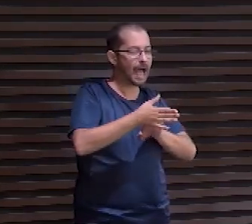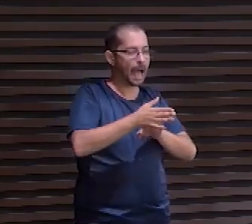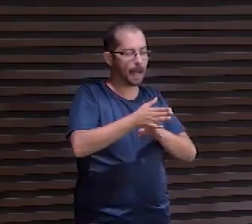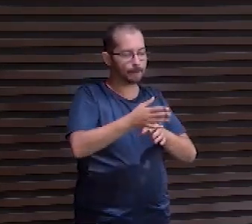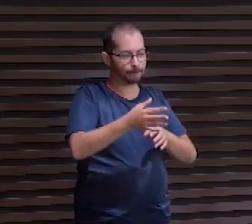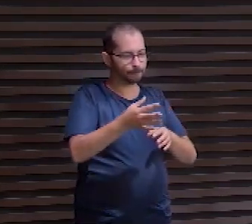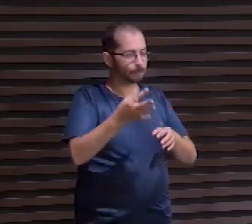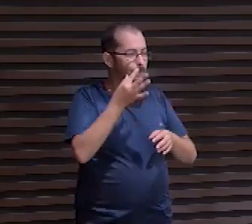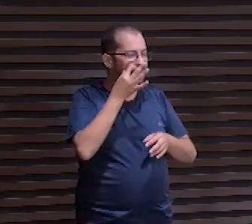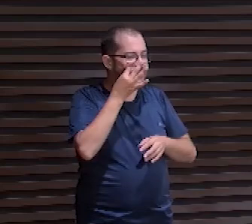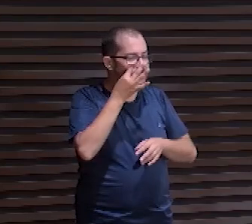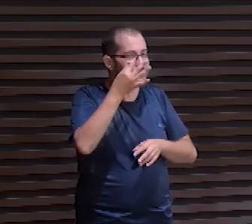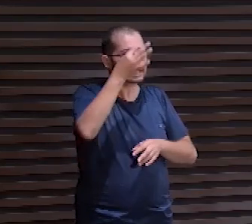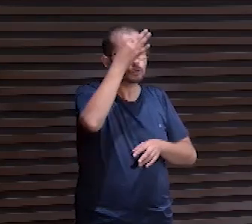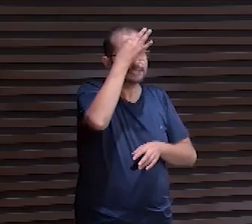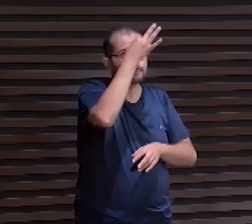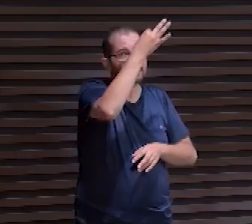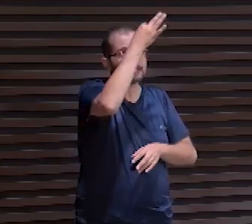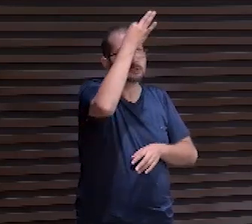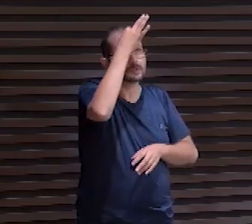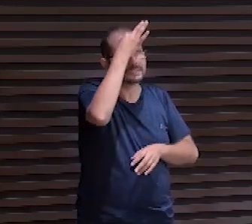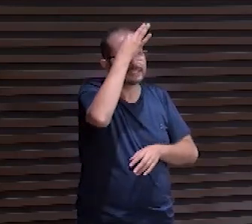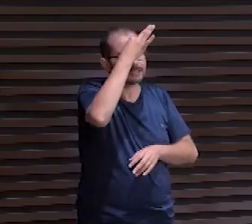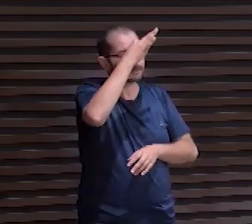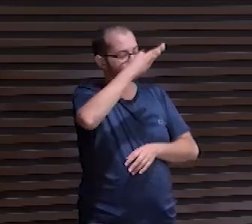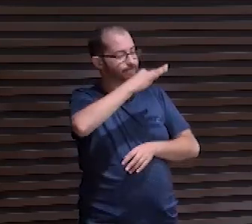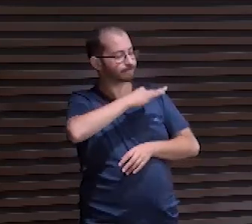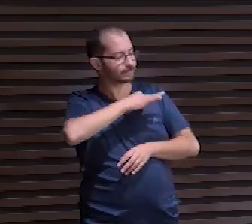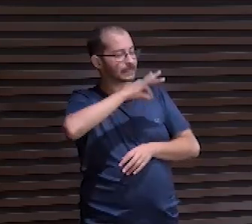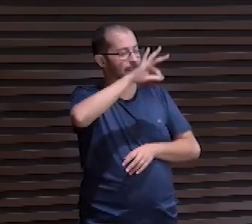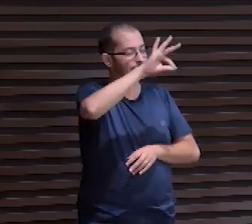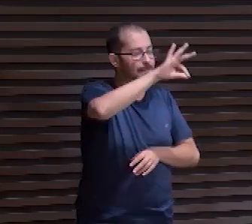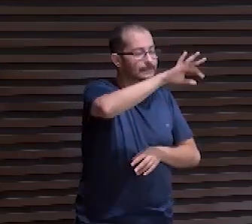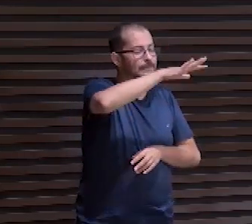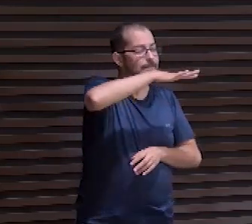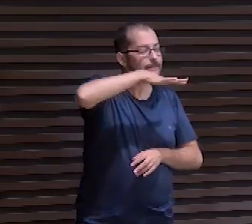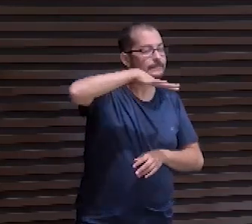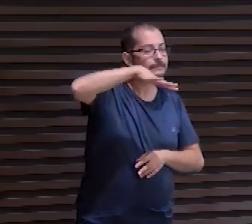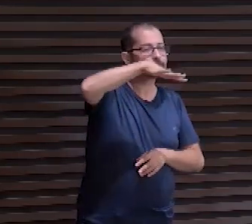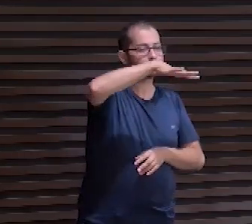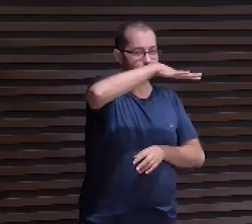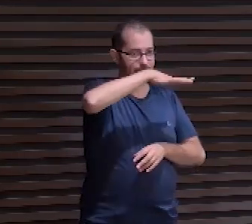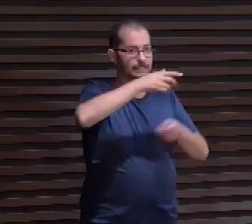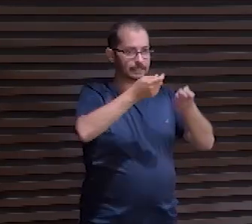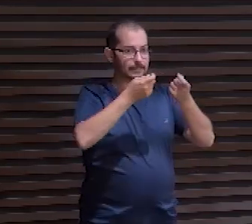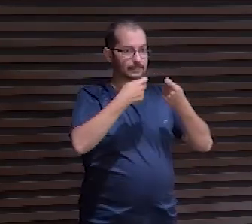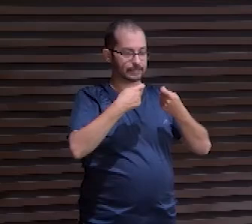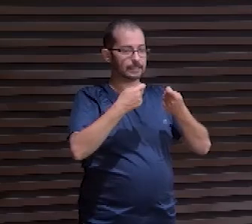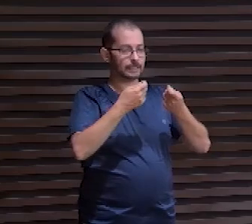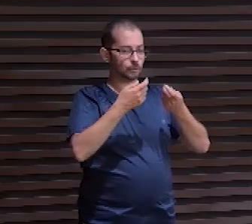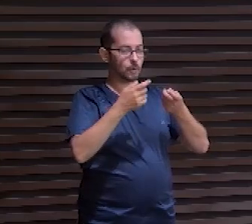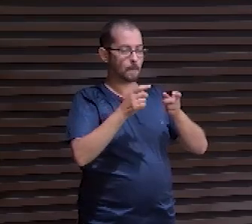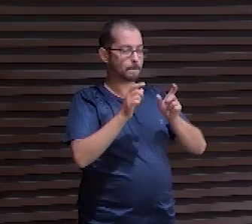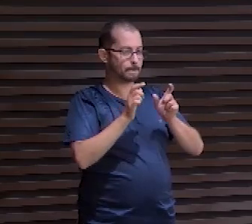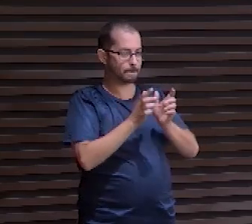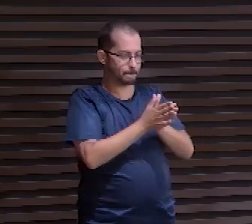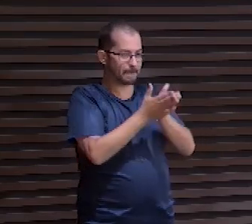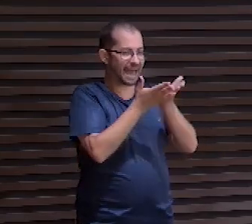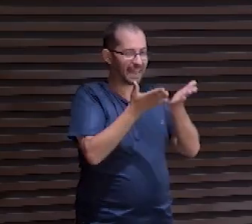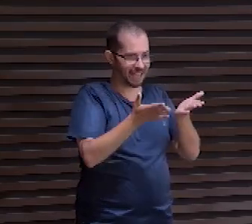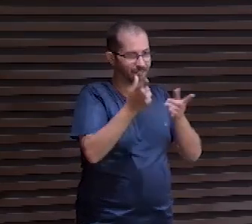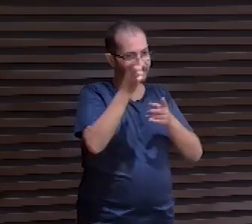telefônica, onde, dando-me palavras de sabedoria, muito além da minha